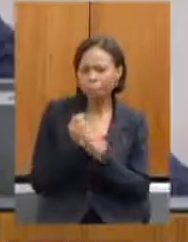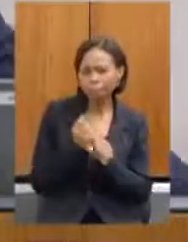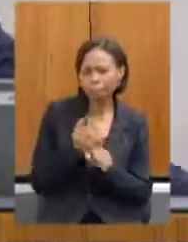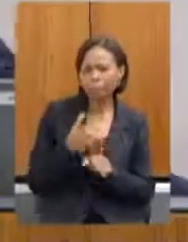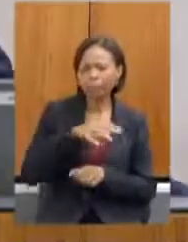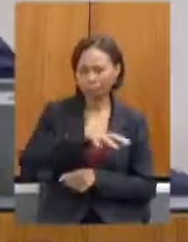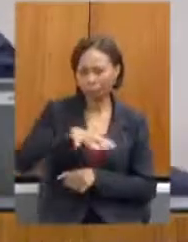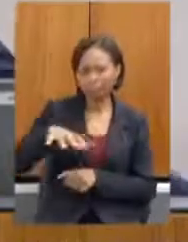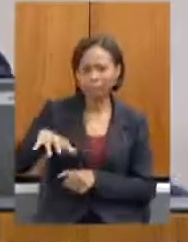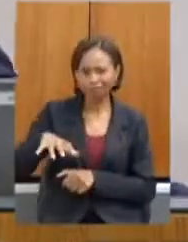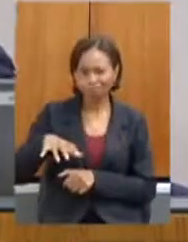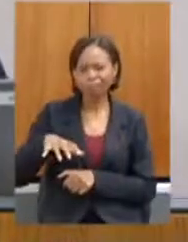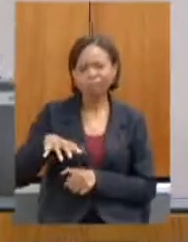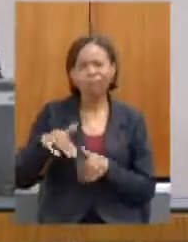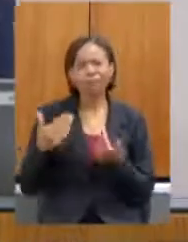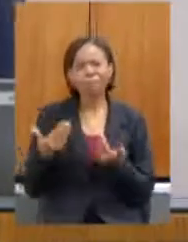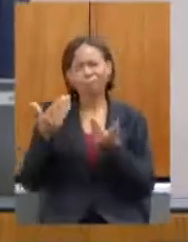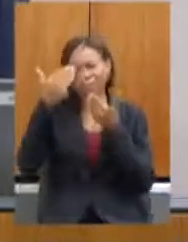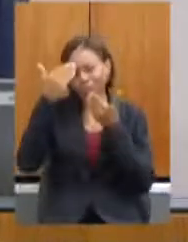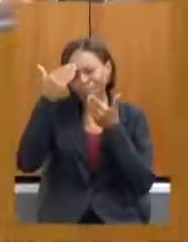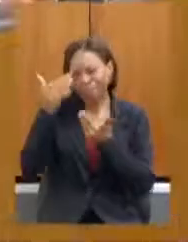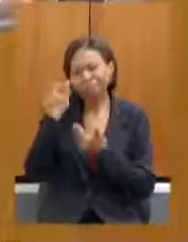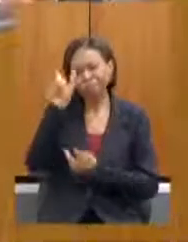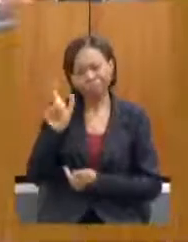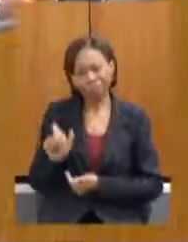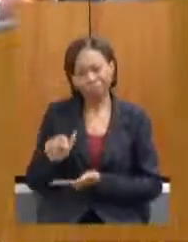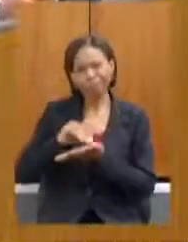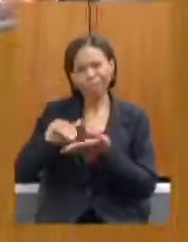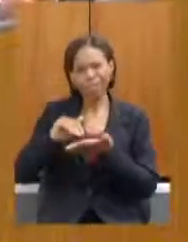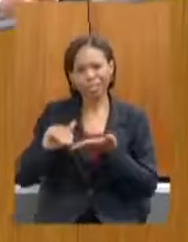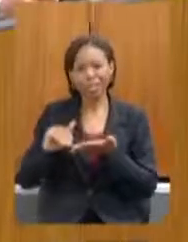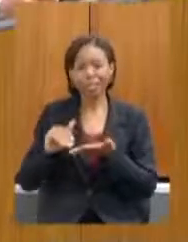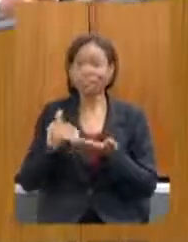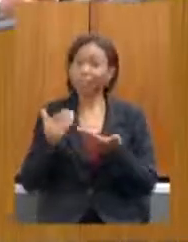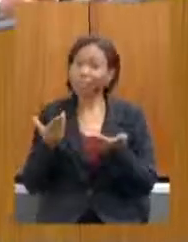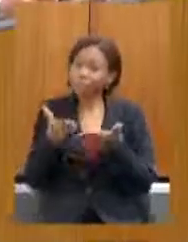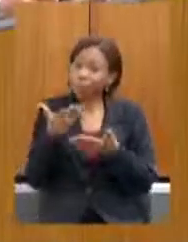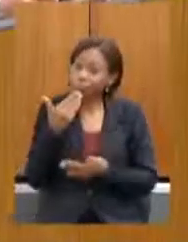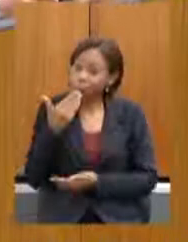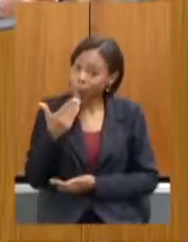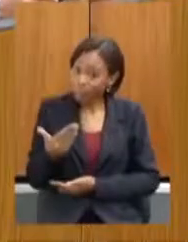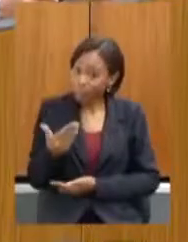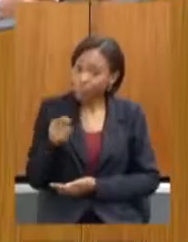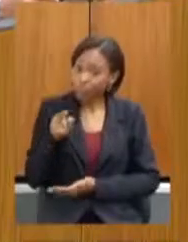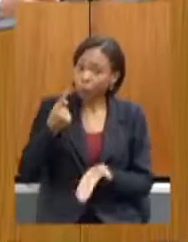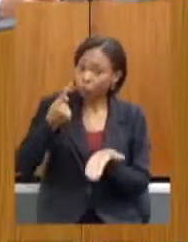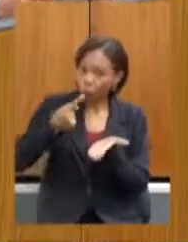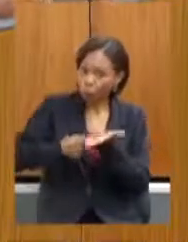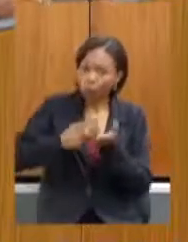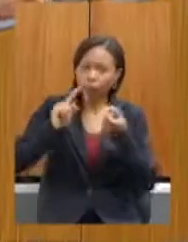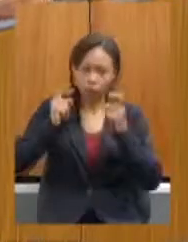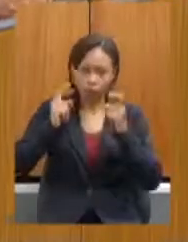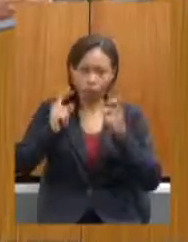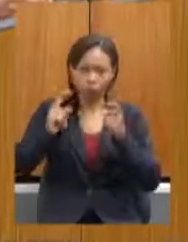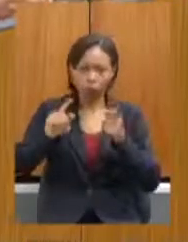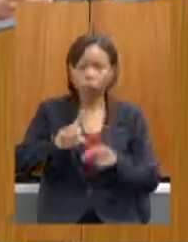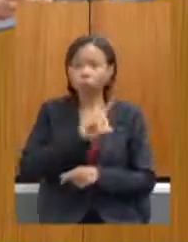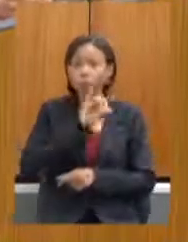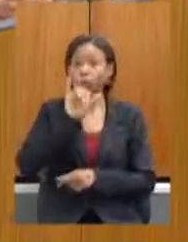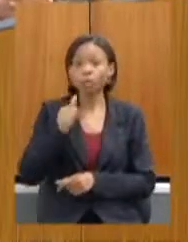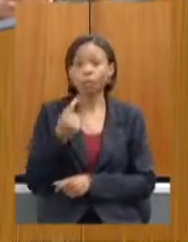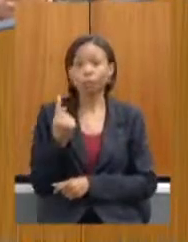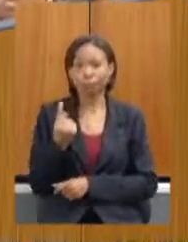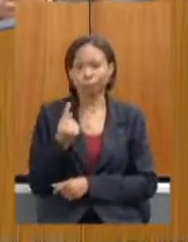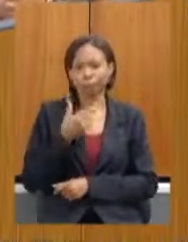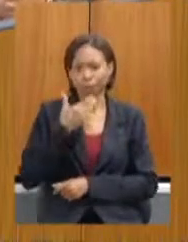do secretário agradeço muito peço a vossa excelência que se possível marque a reunião para o dia primeiro de dezembro